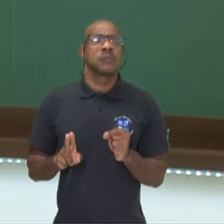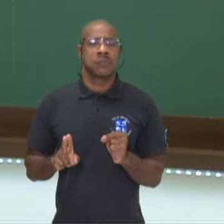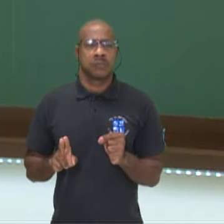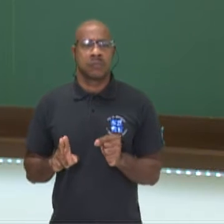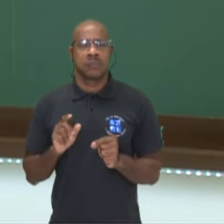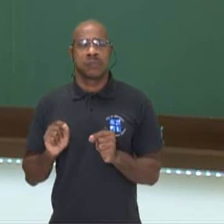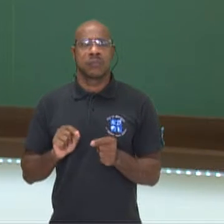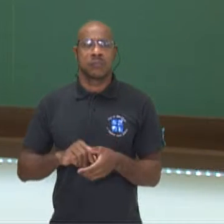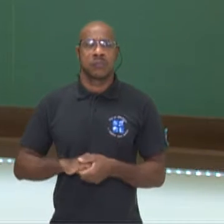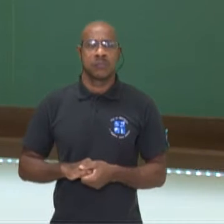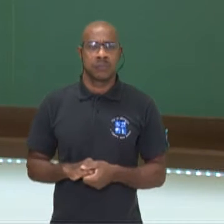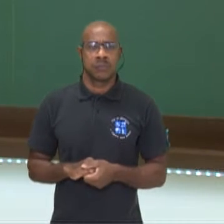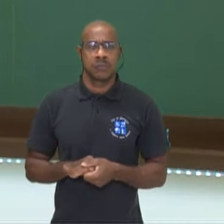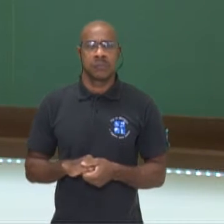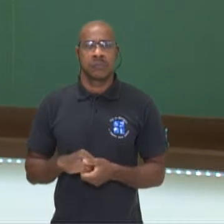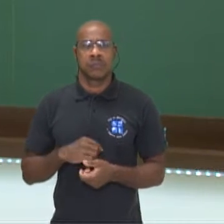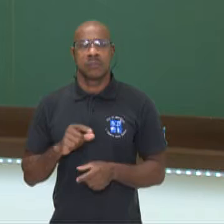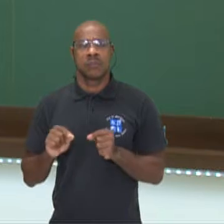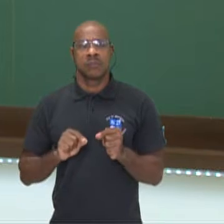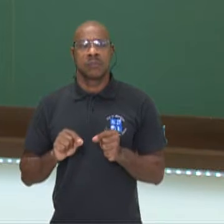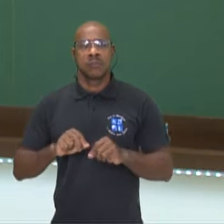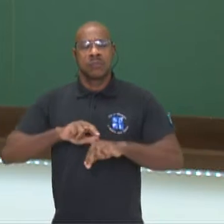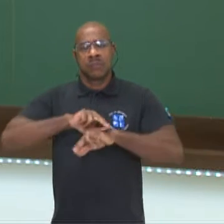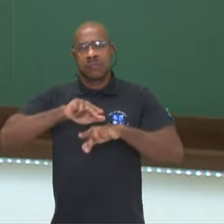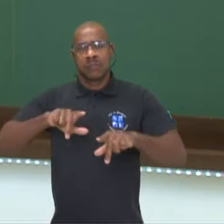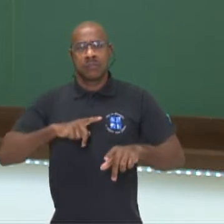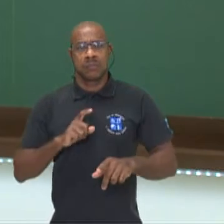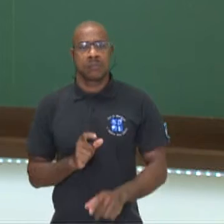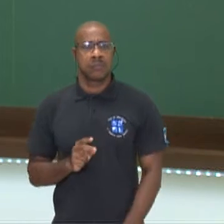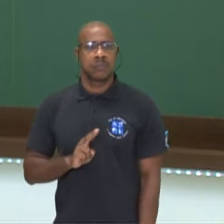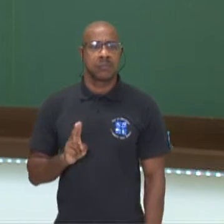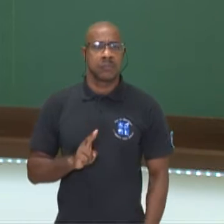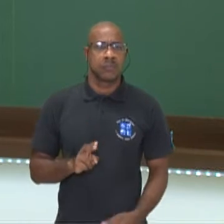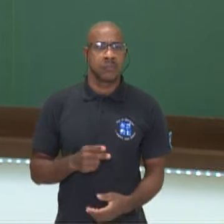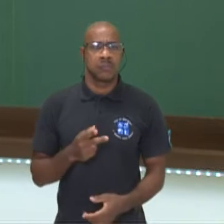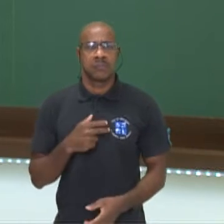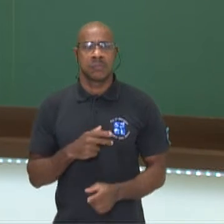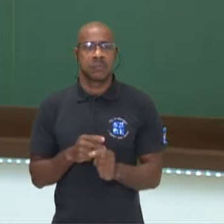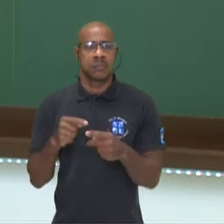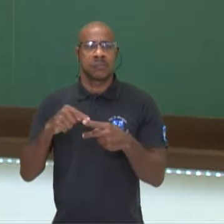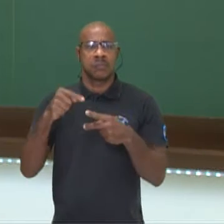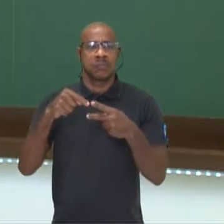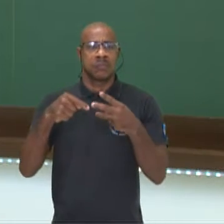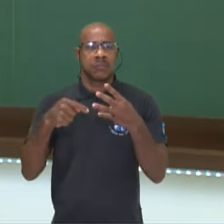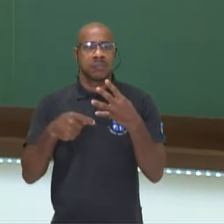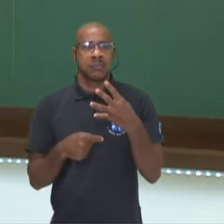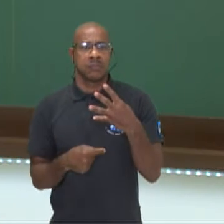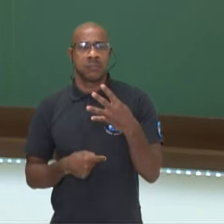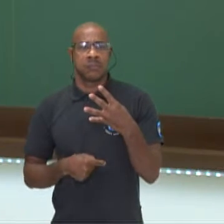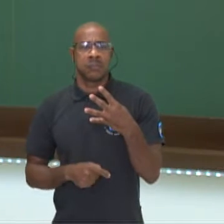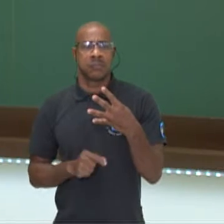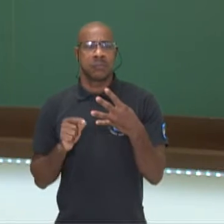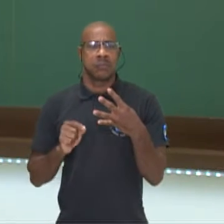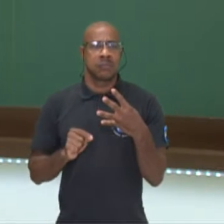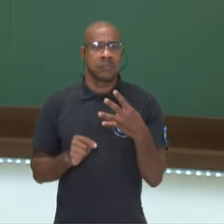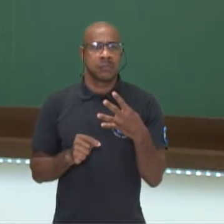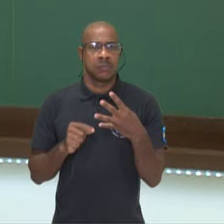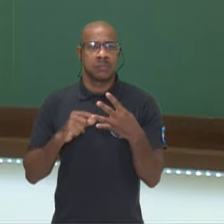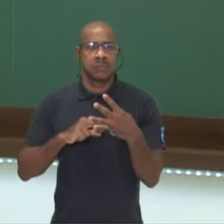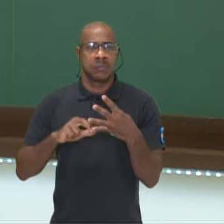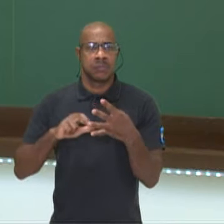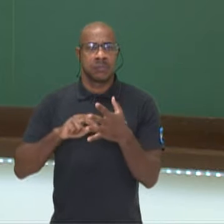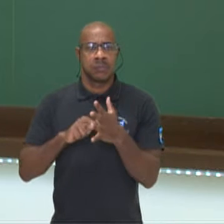e também chamado de keynesianismo. Então, sempre que vocês ouvirem esses três nomes, vocês estão ouvindo sinônimos,